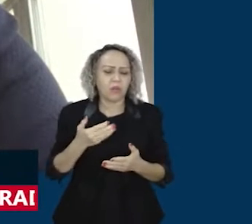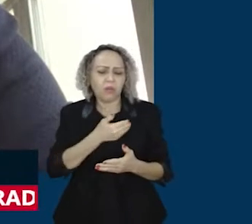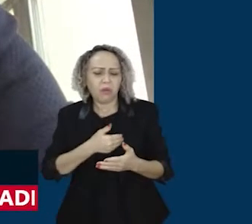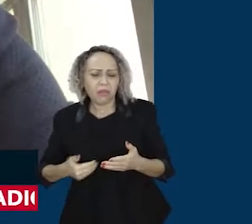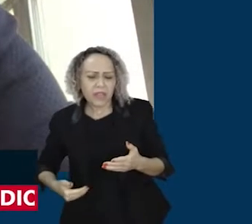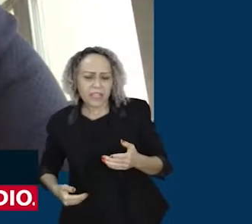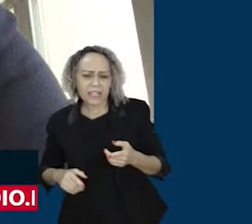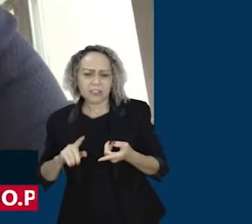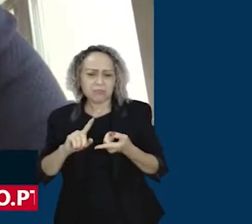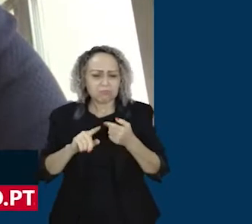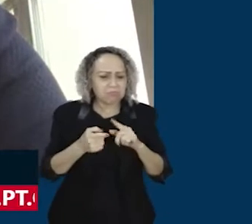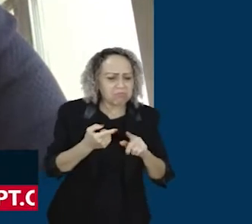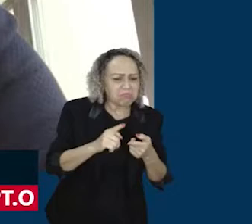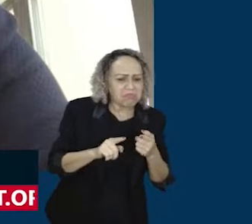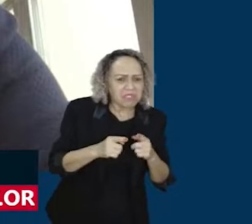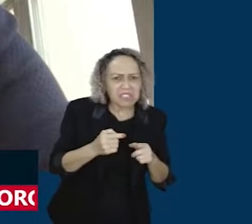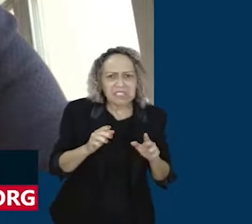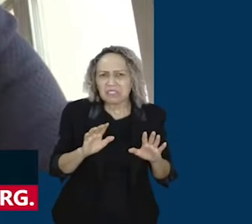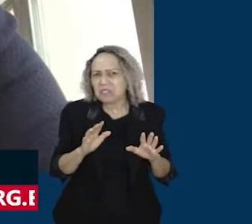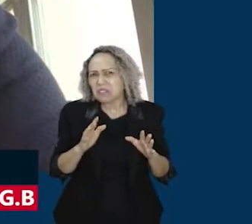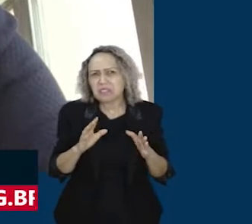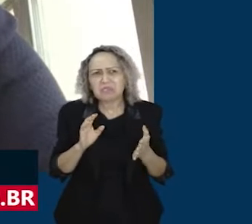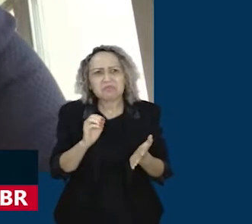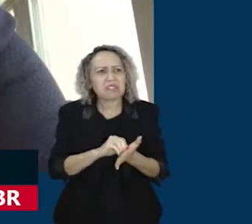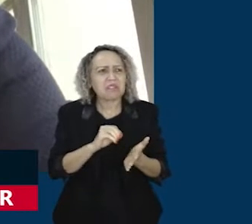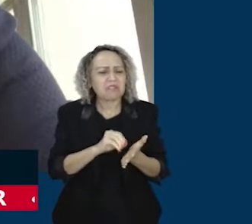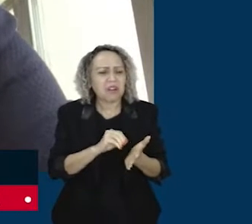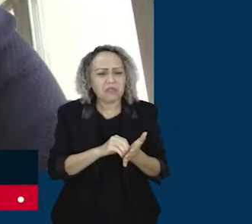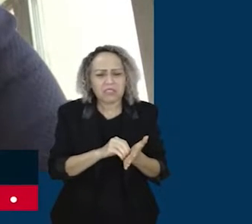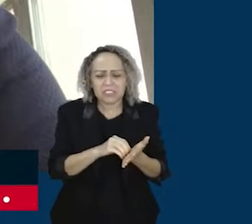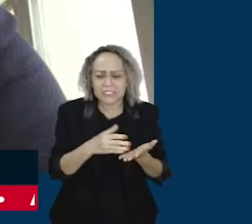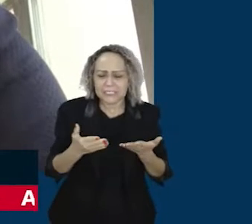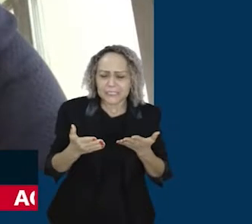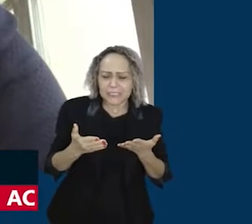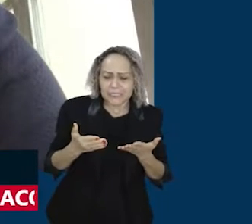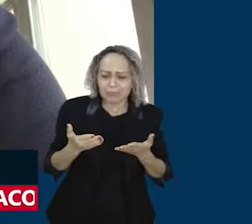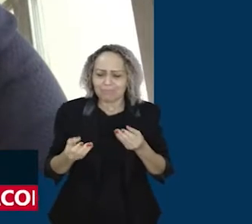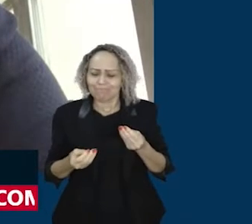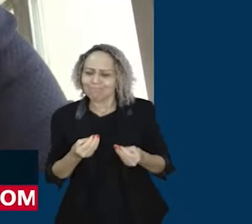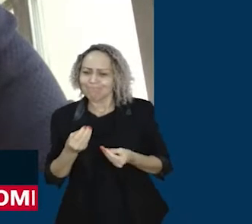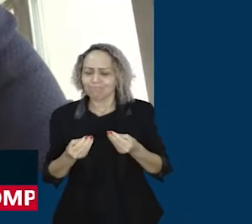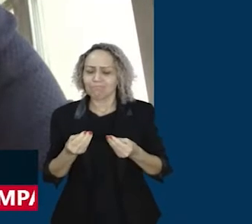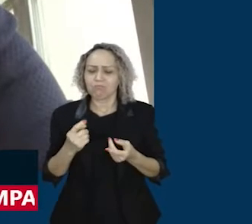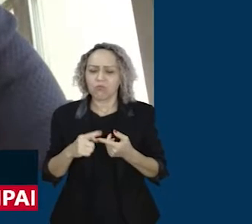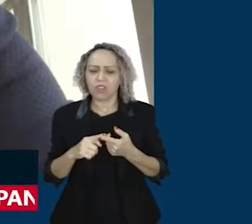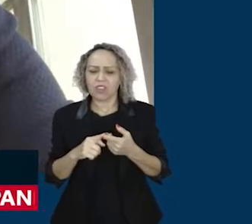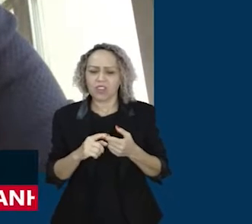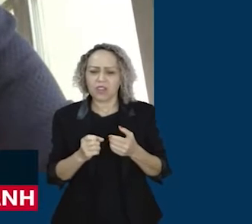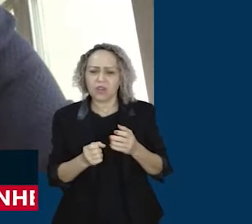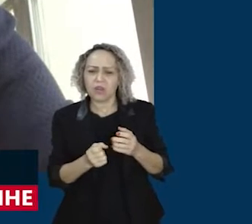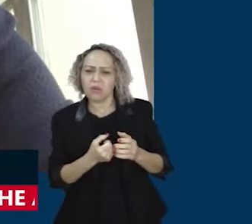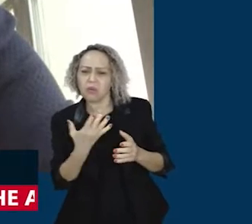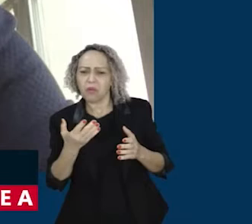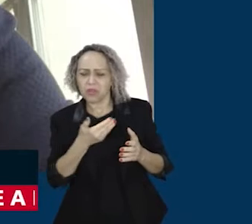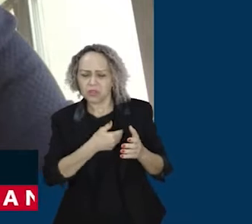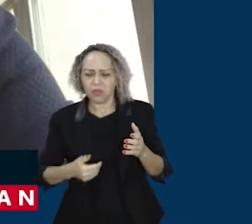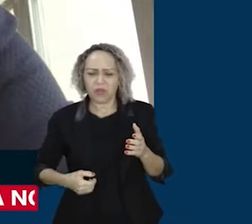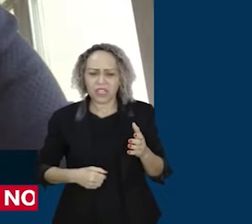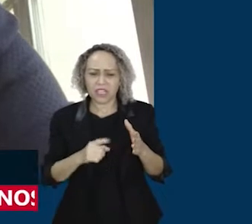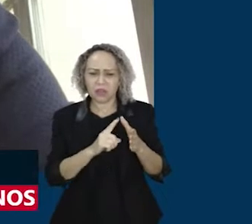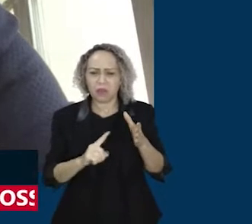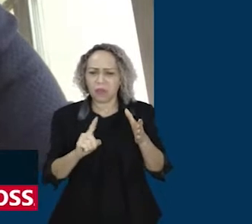os cargos para concorrer e eram líderes importantes, estão ocupados com eleições e foram substituídos